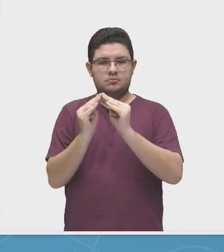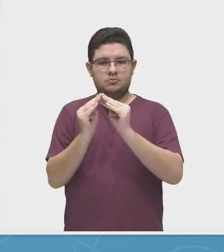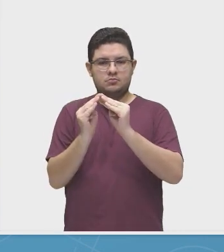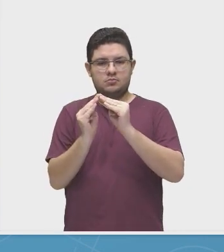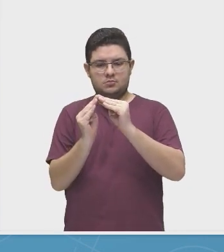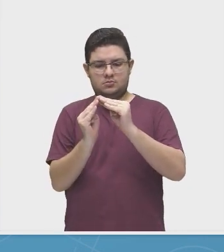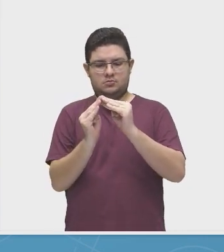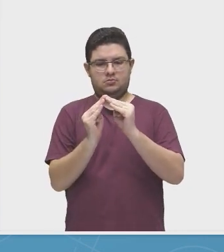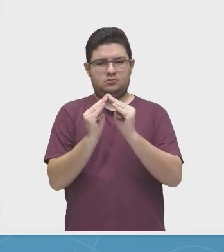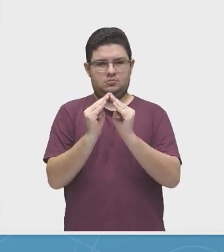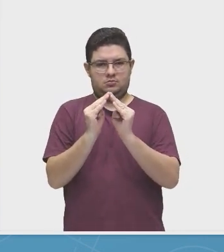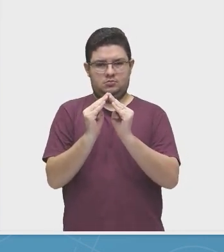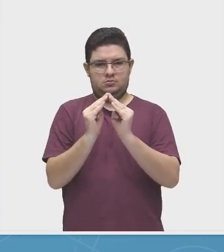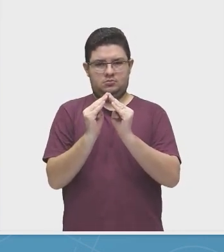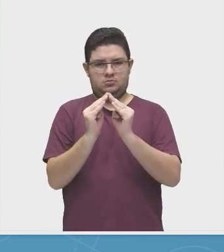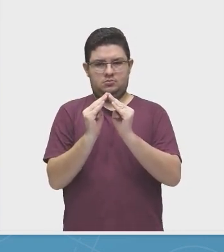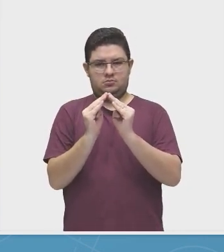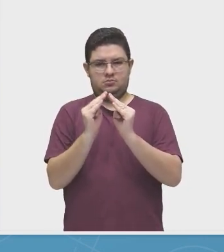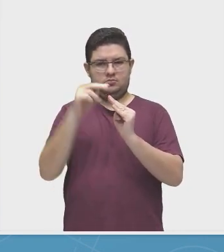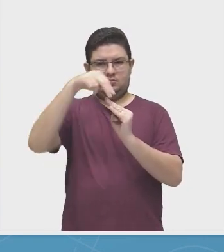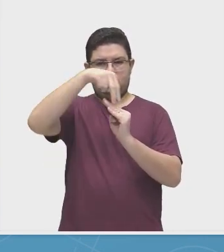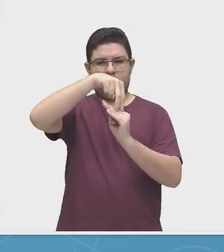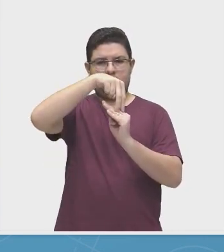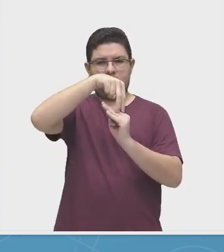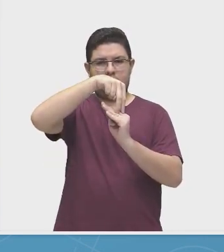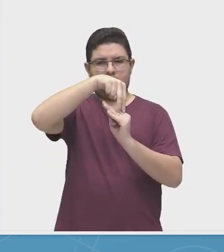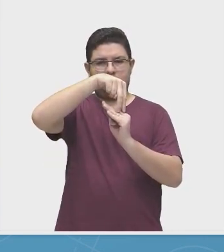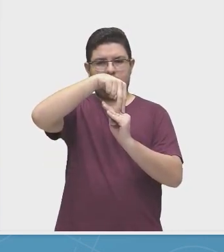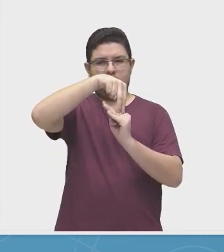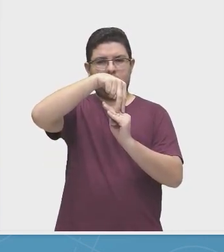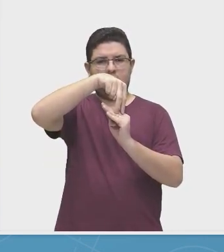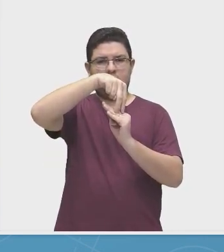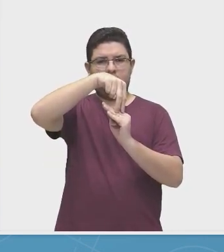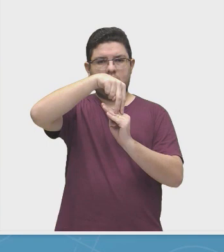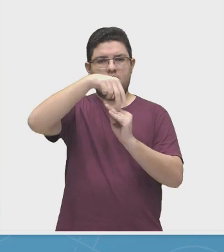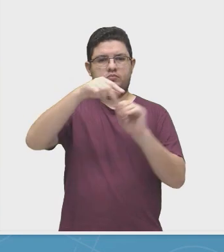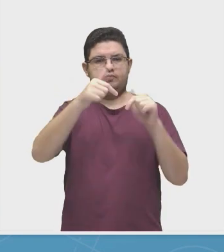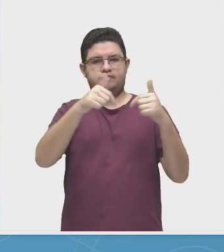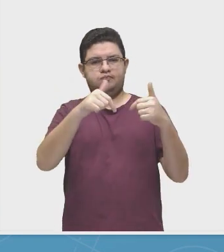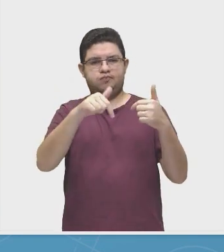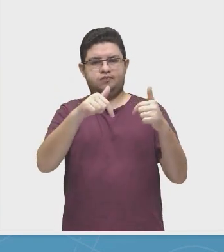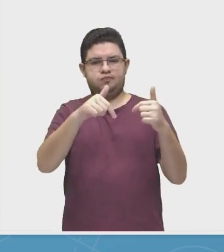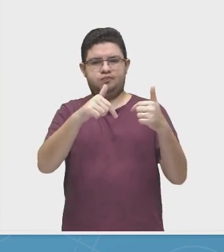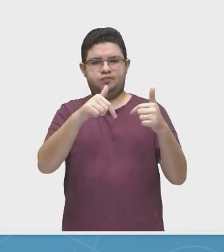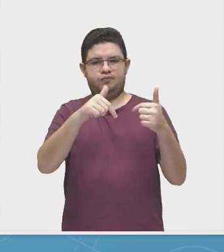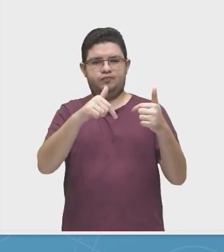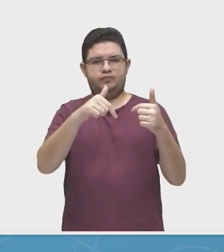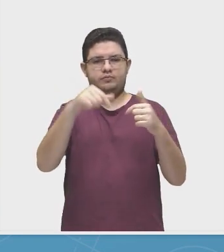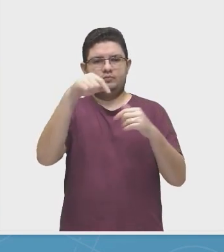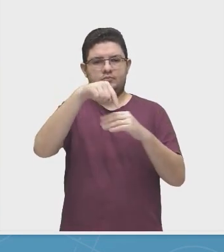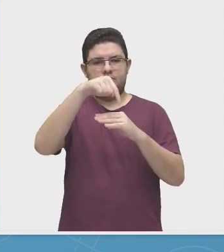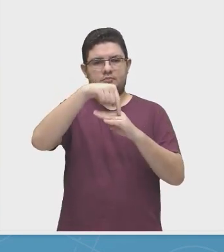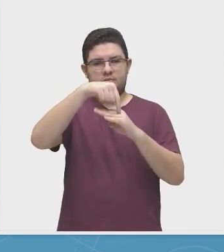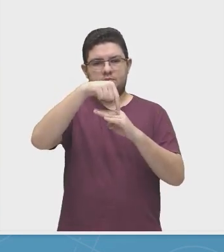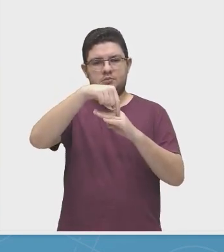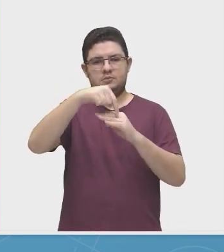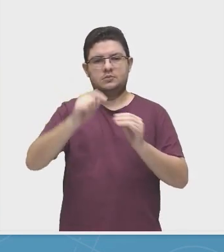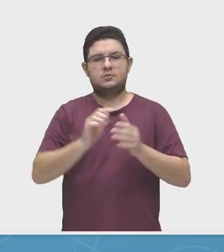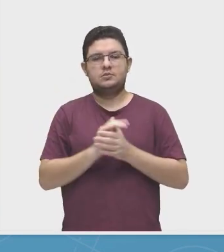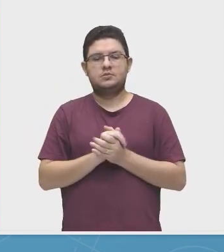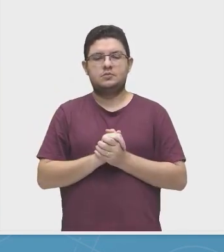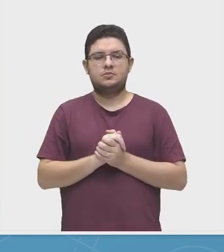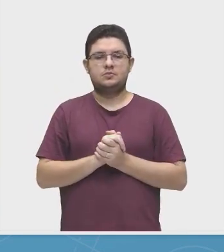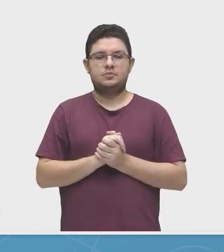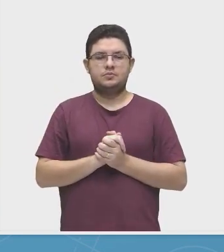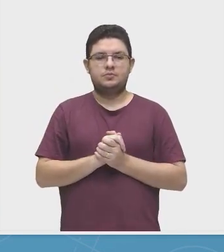ceiling. Né? O trabalhador está sobre o telhado. Na sequência, então, né, o on sendo utilizado com a ideia de